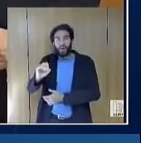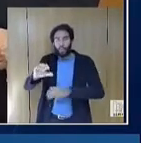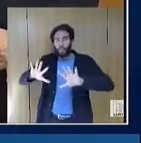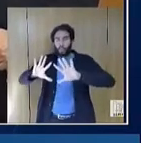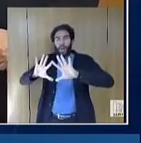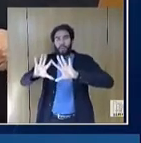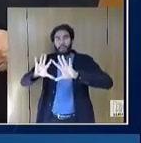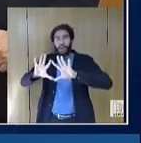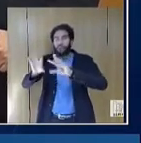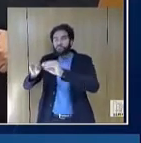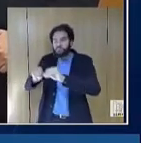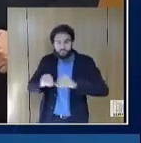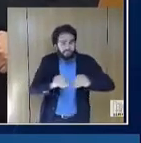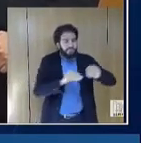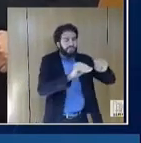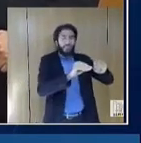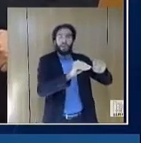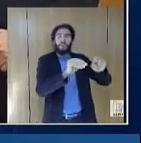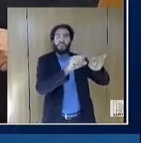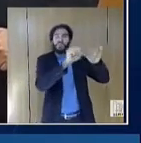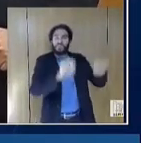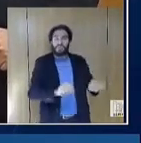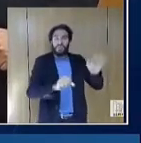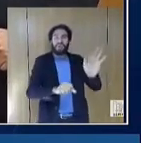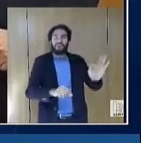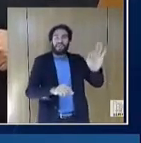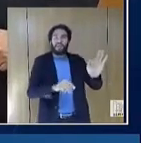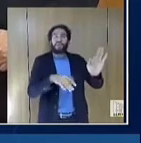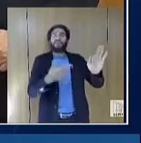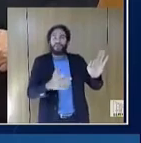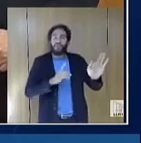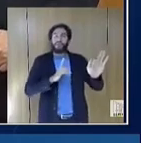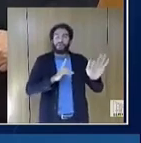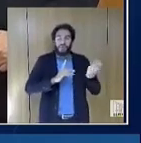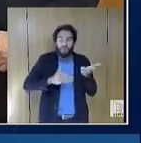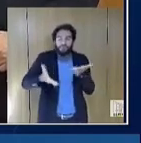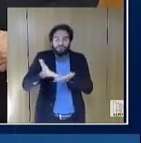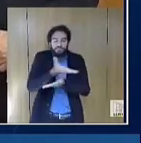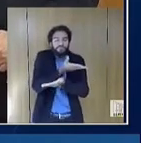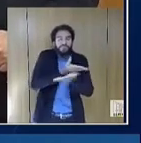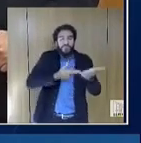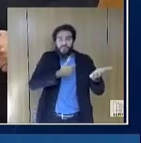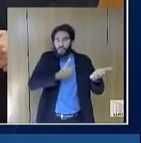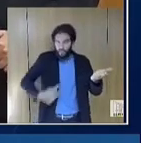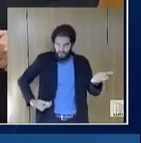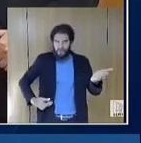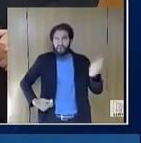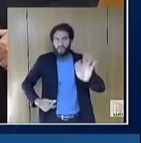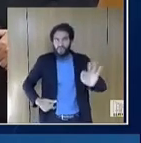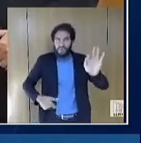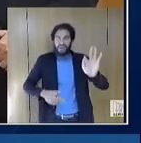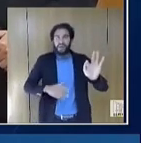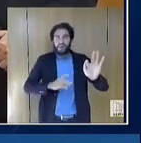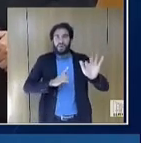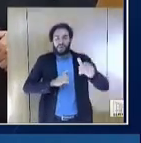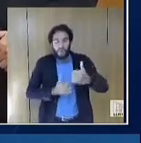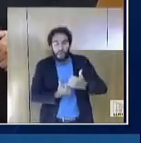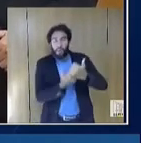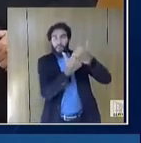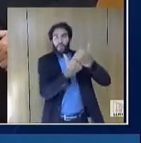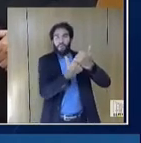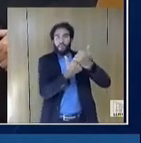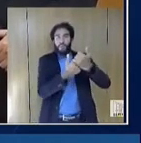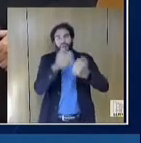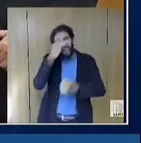das autoridades. Não existe mais dúvida alguma de como esse crime ocorreu. Dino também apontou para o fato